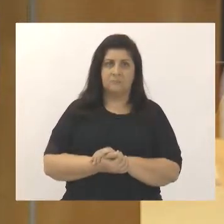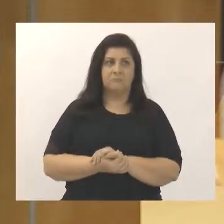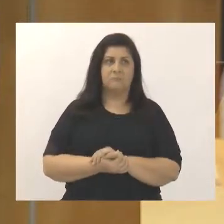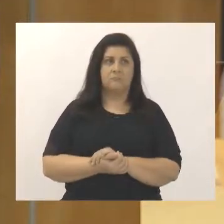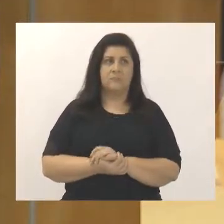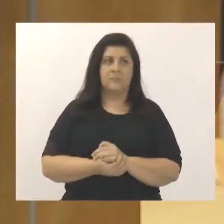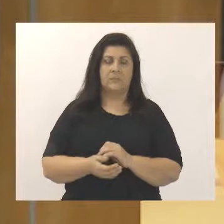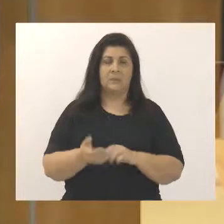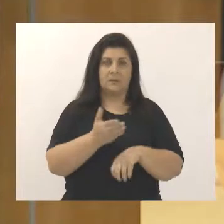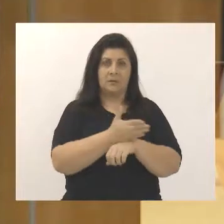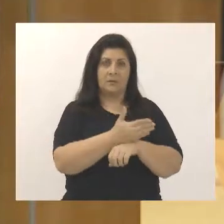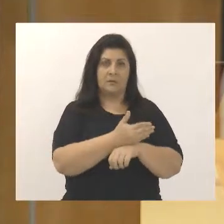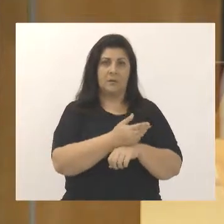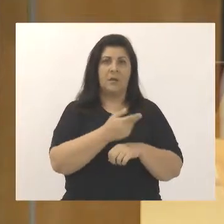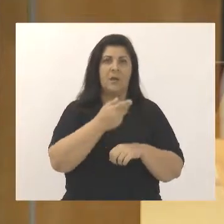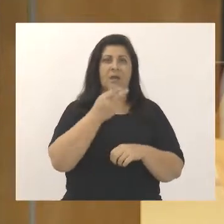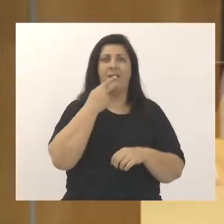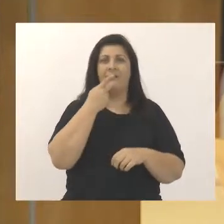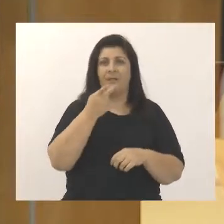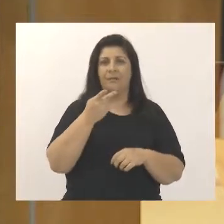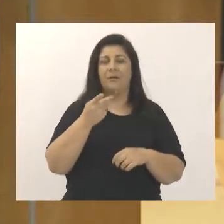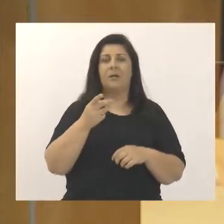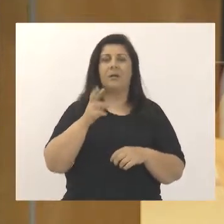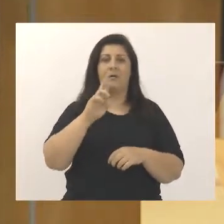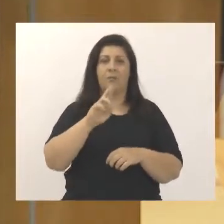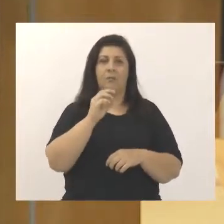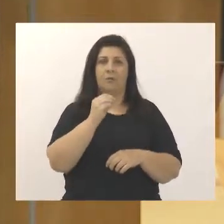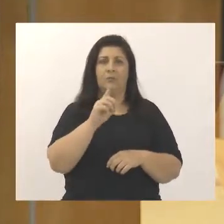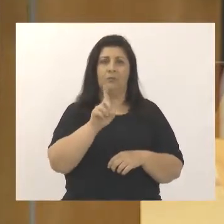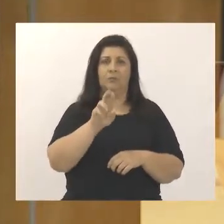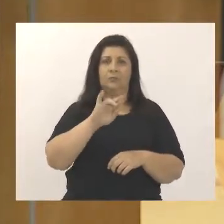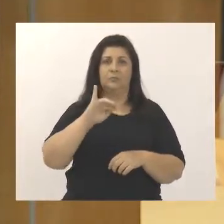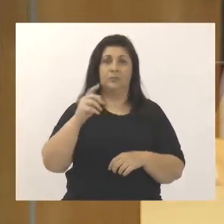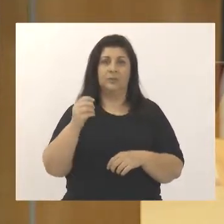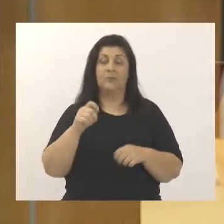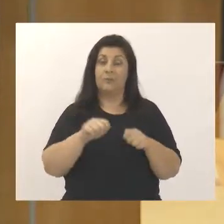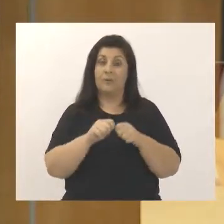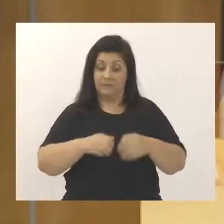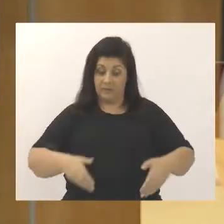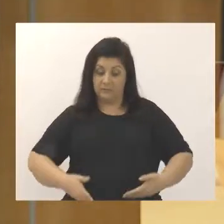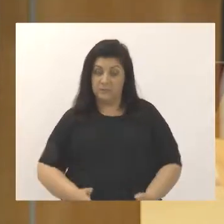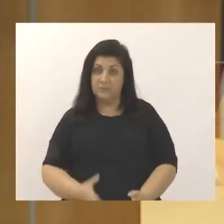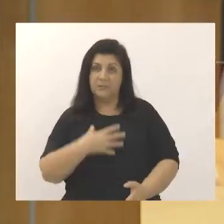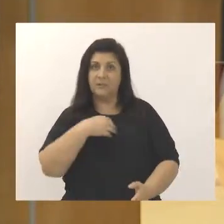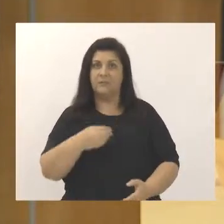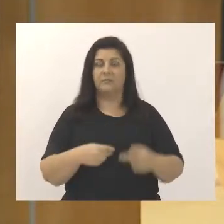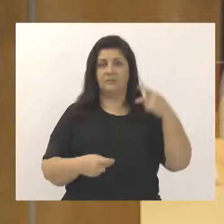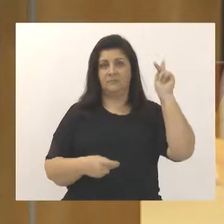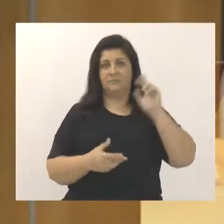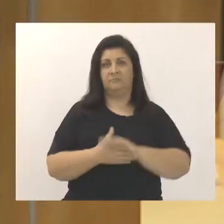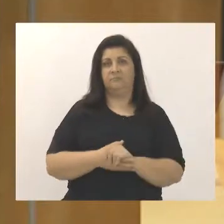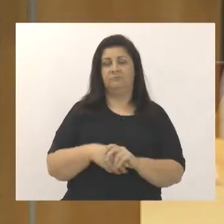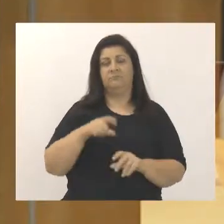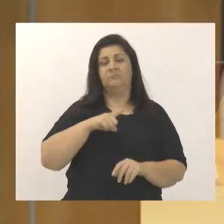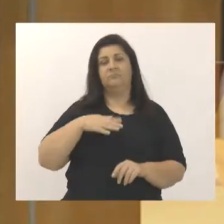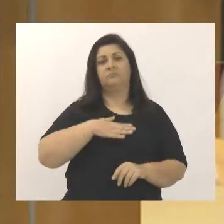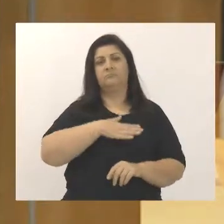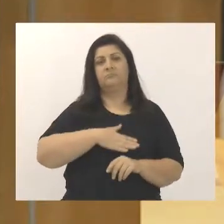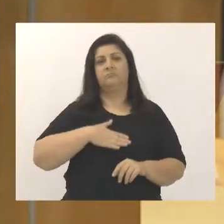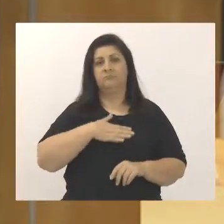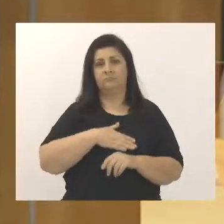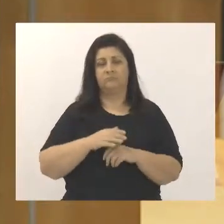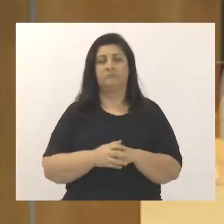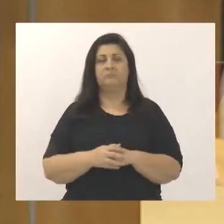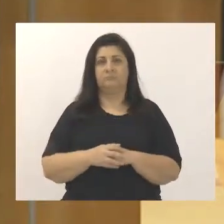ele já fez o parto da minha filha há mais de 25 anos atrás. Tive o prazer desse profissional